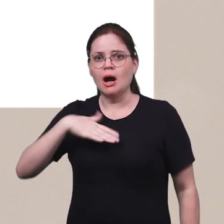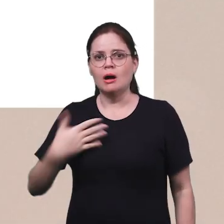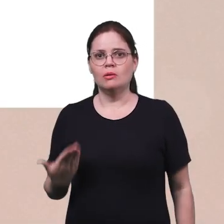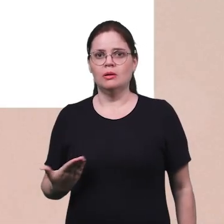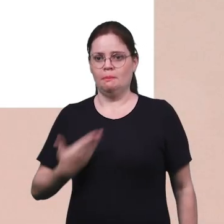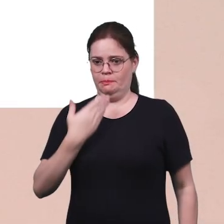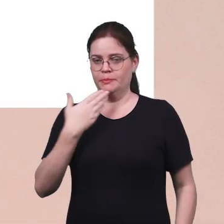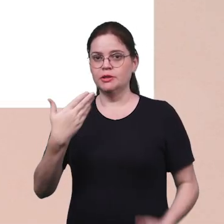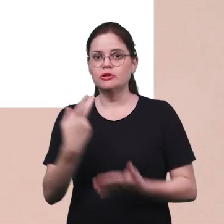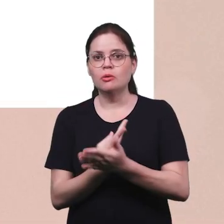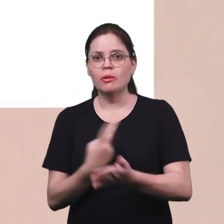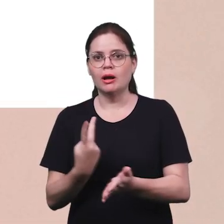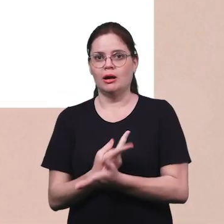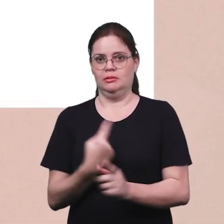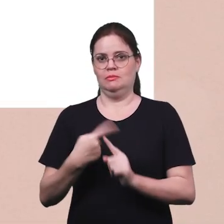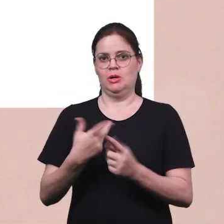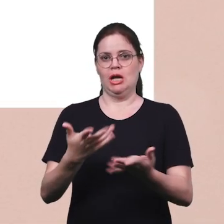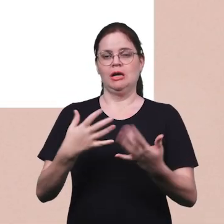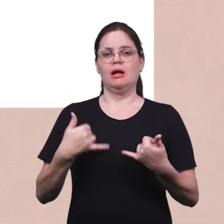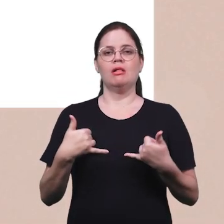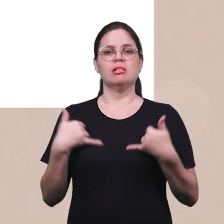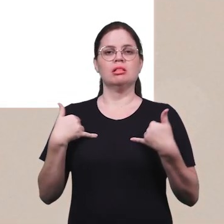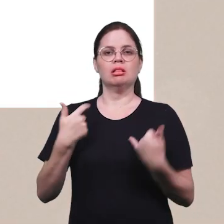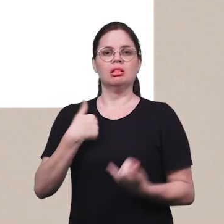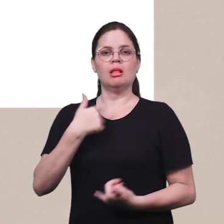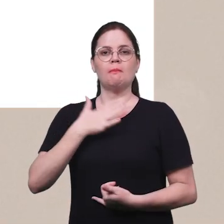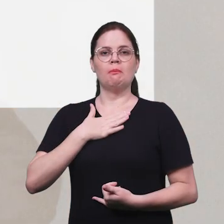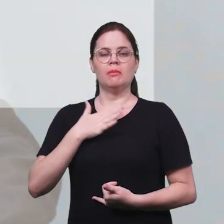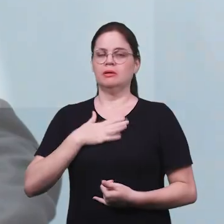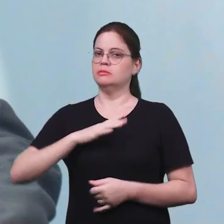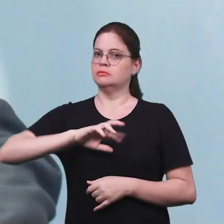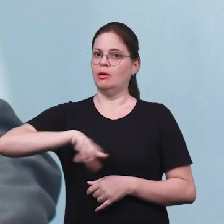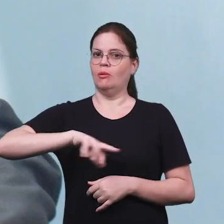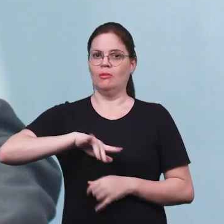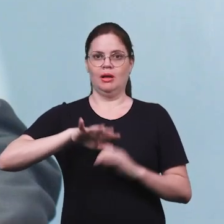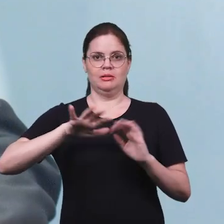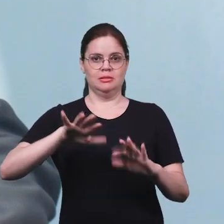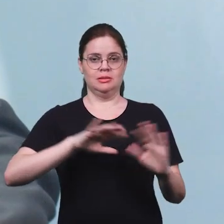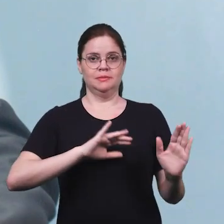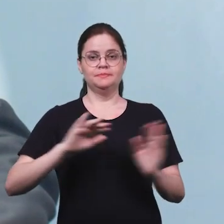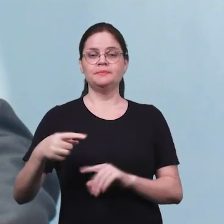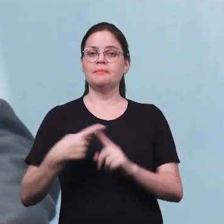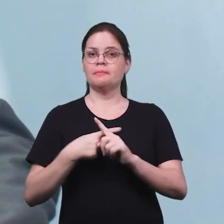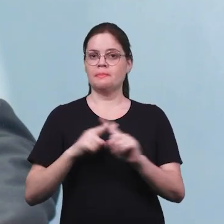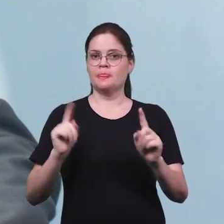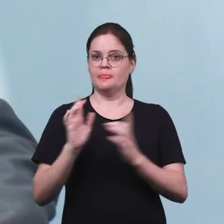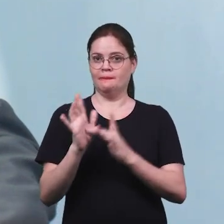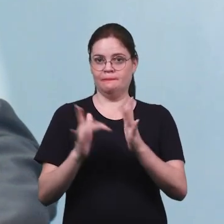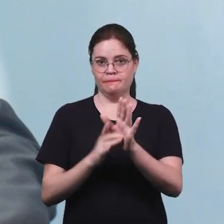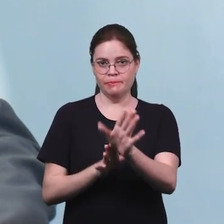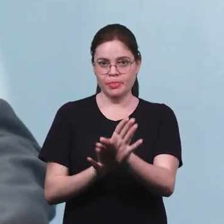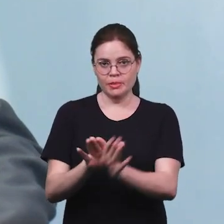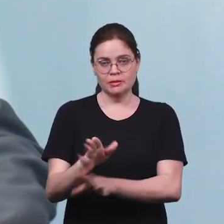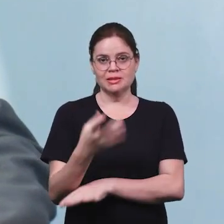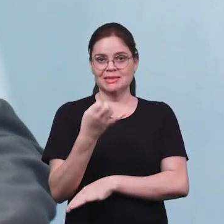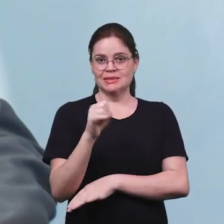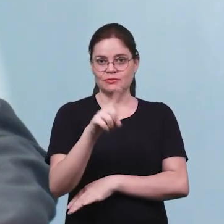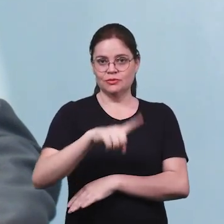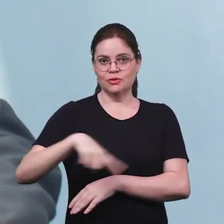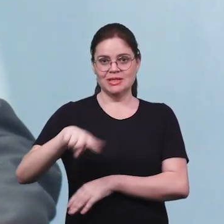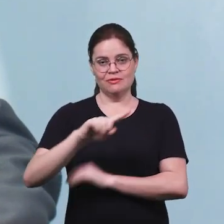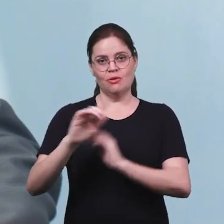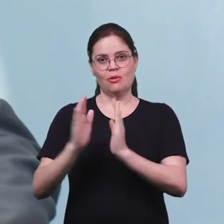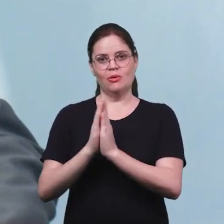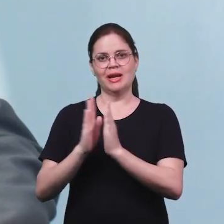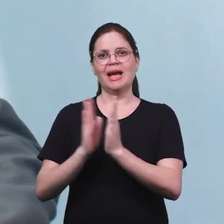próprio deleite, né? Mas o Senhor Jesus, ele fala até mesmo, quando orares, né?